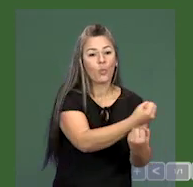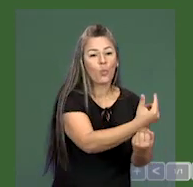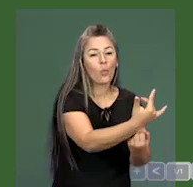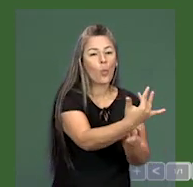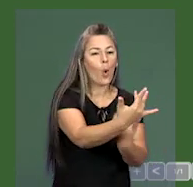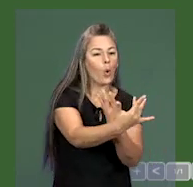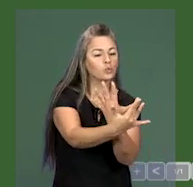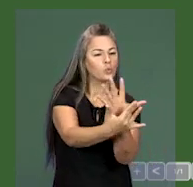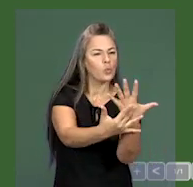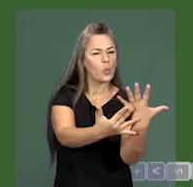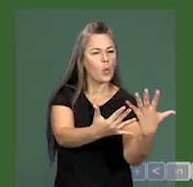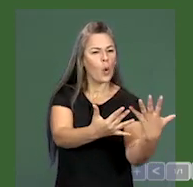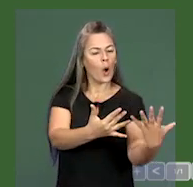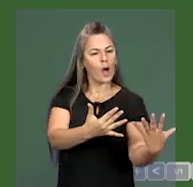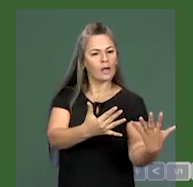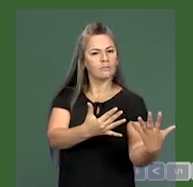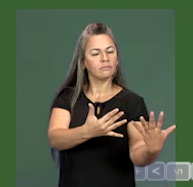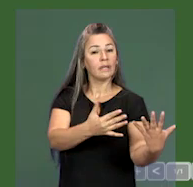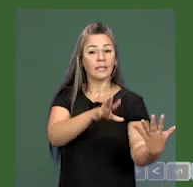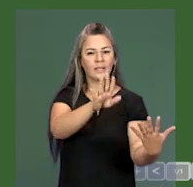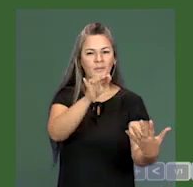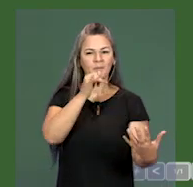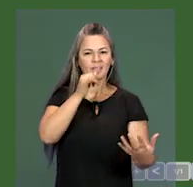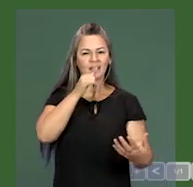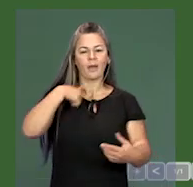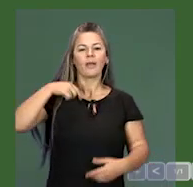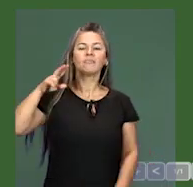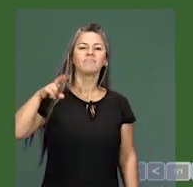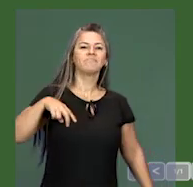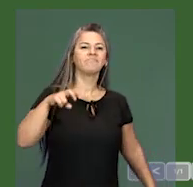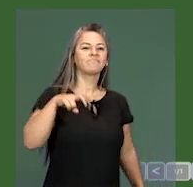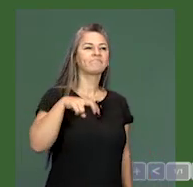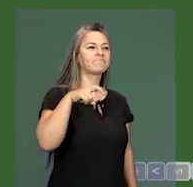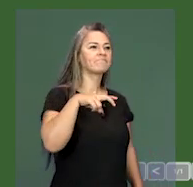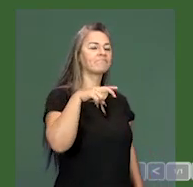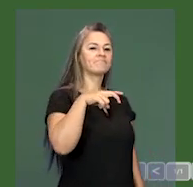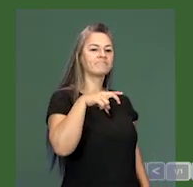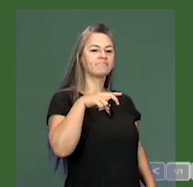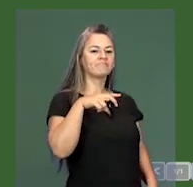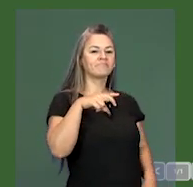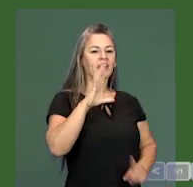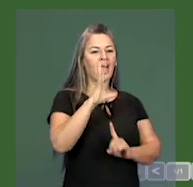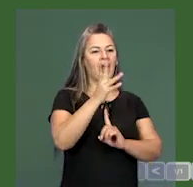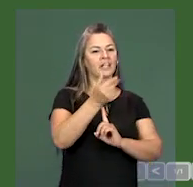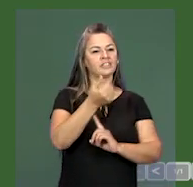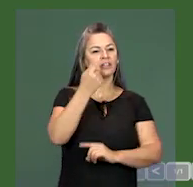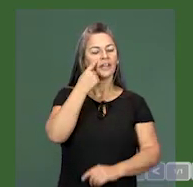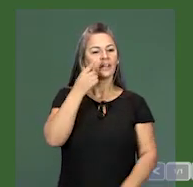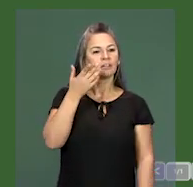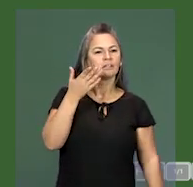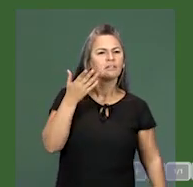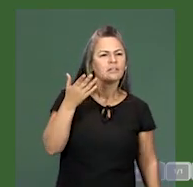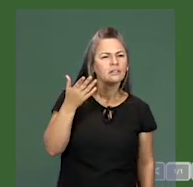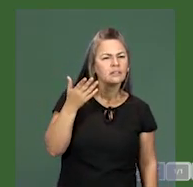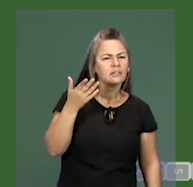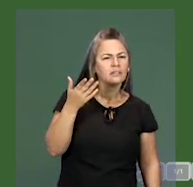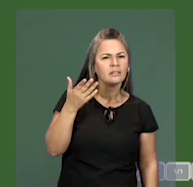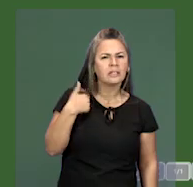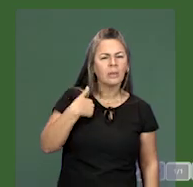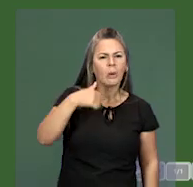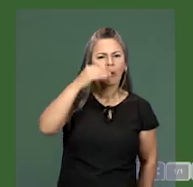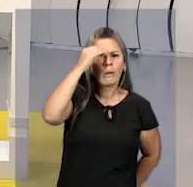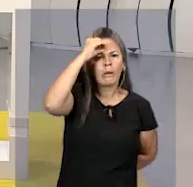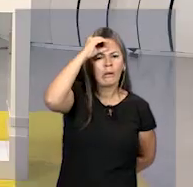uma galeria de arte e vejo um quadro assim, e de repente tem lá o título, Floresta. E eu não vou